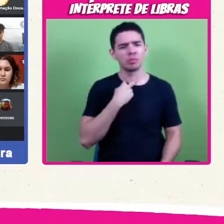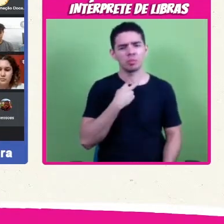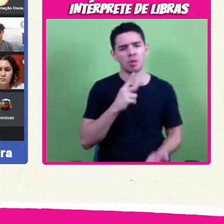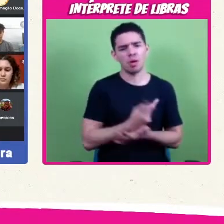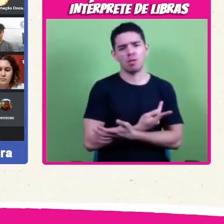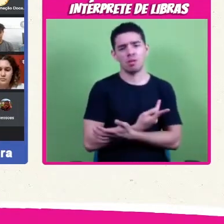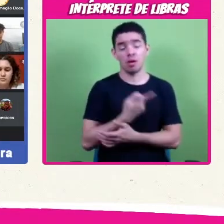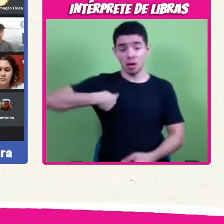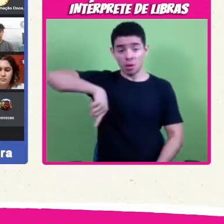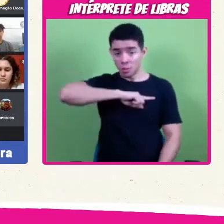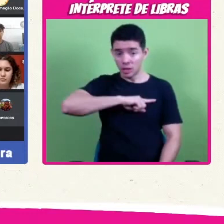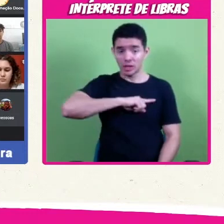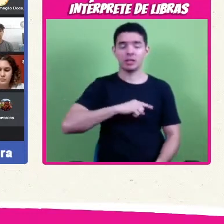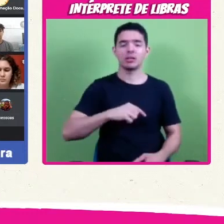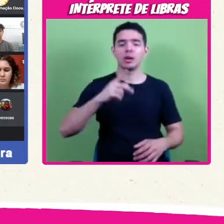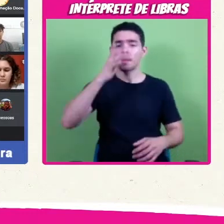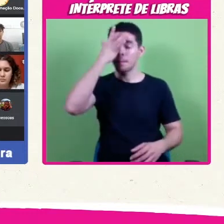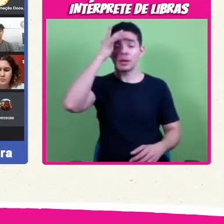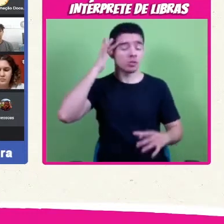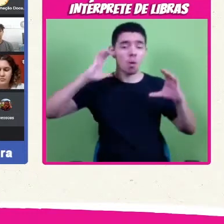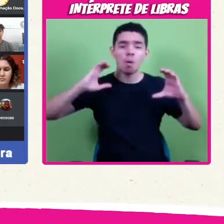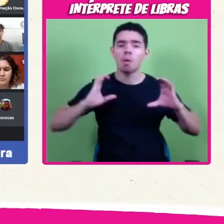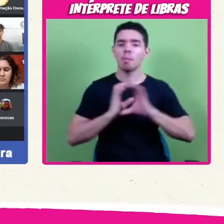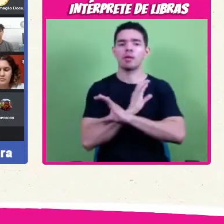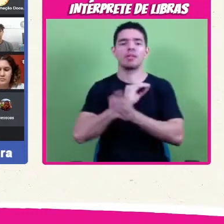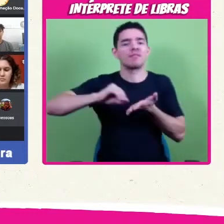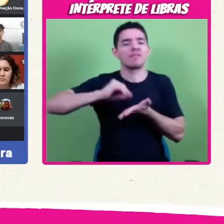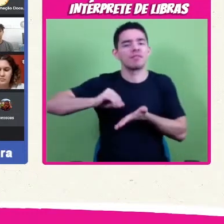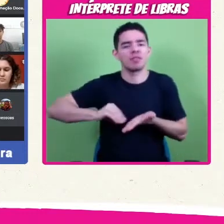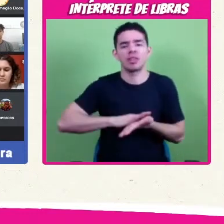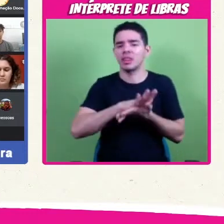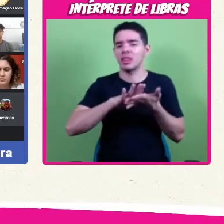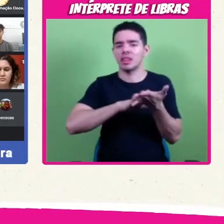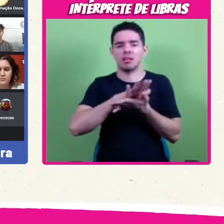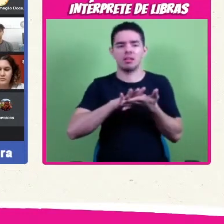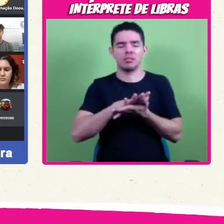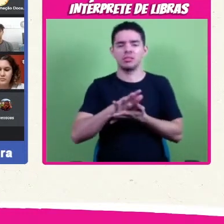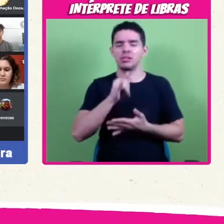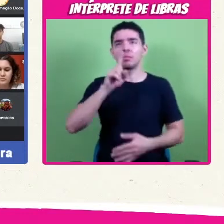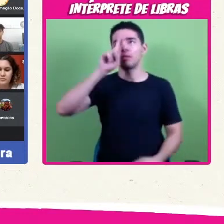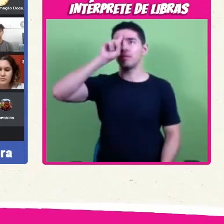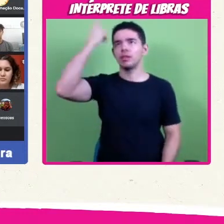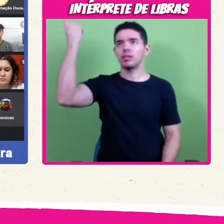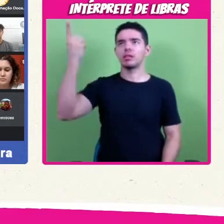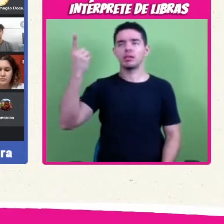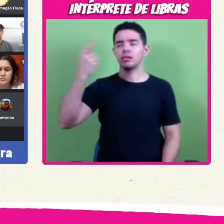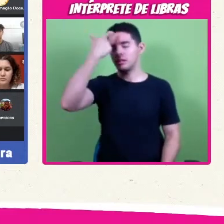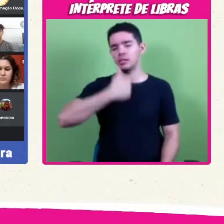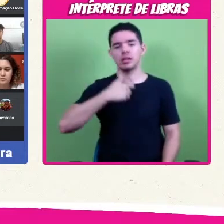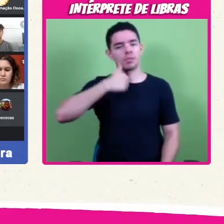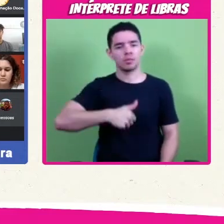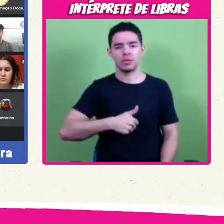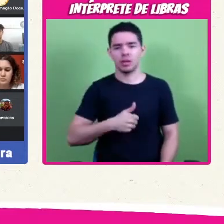somos pessoas inteiras, não está faltando nada na gente. A gente não está inventando nada. Eu não estou inventando de ser mulher,